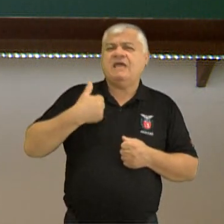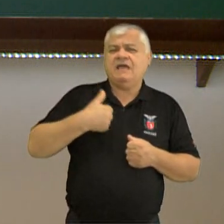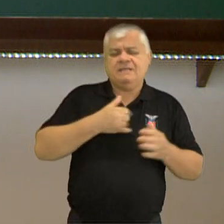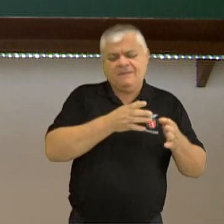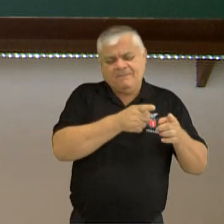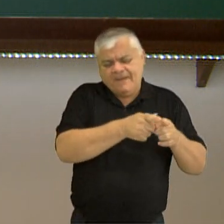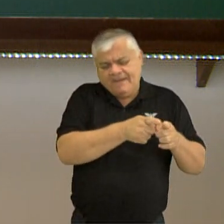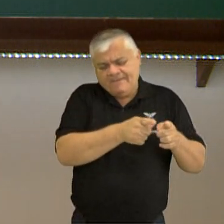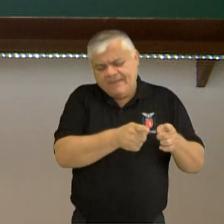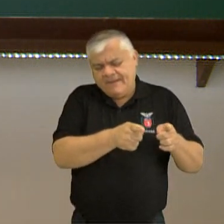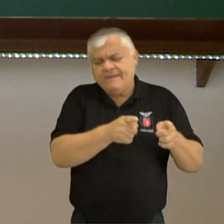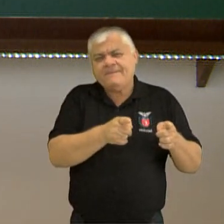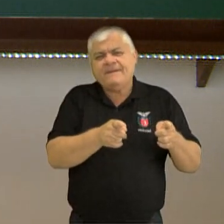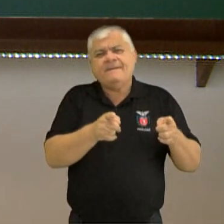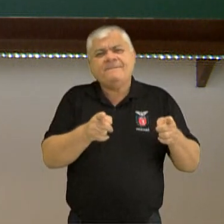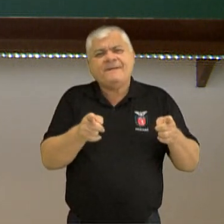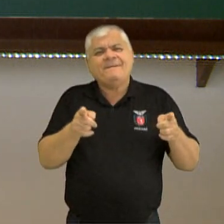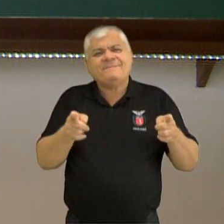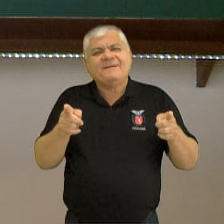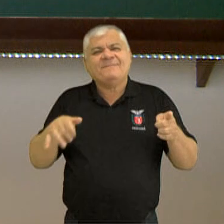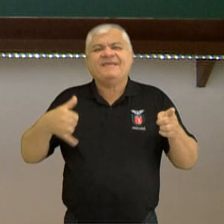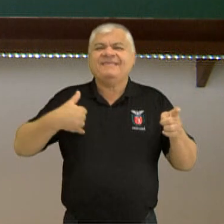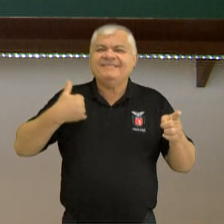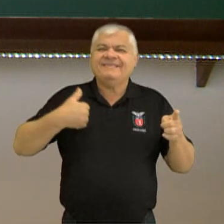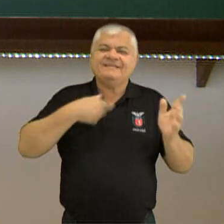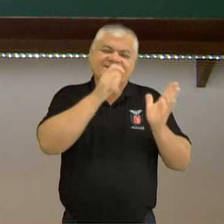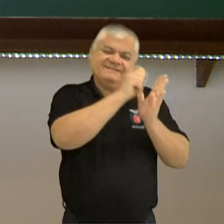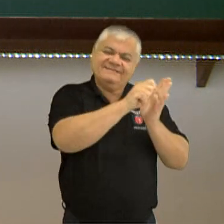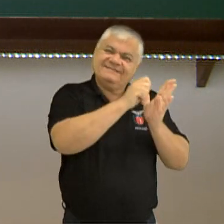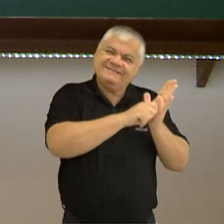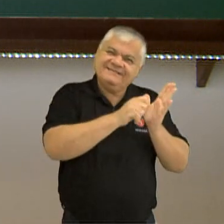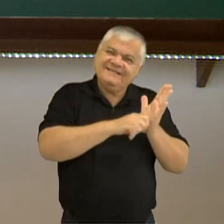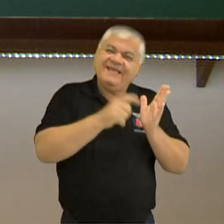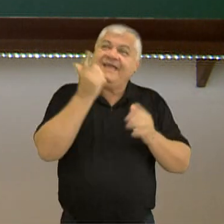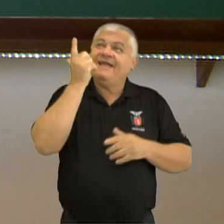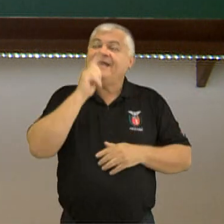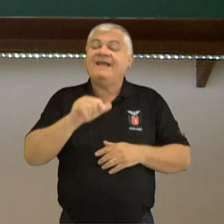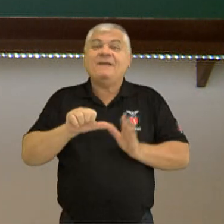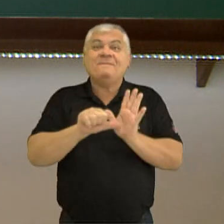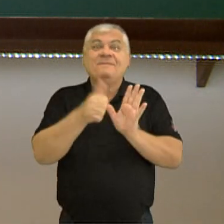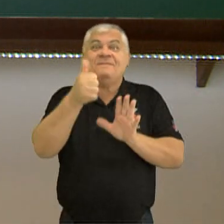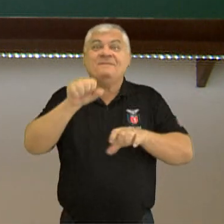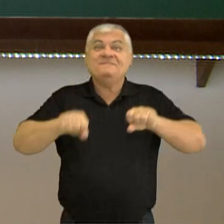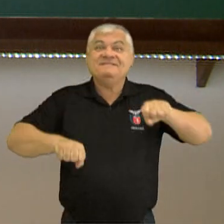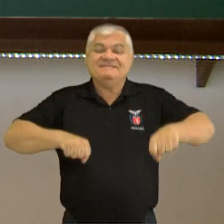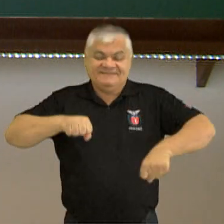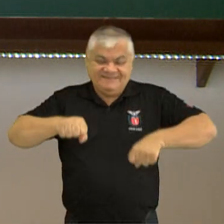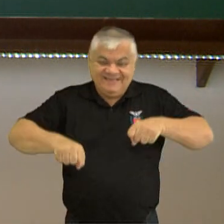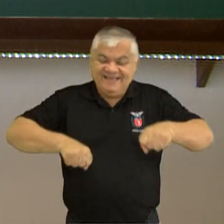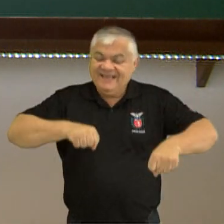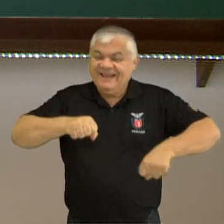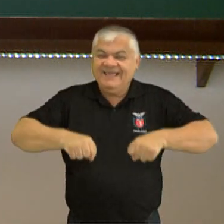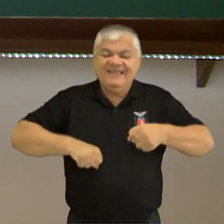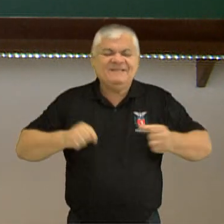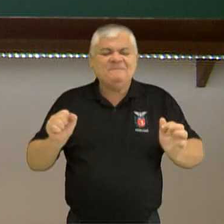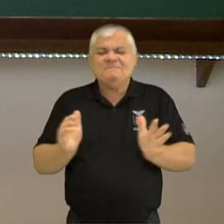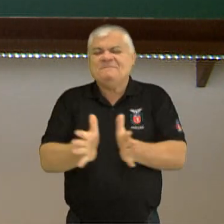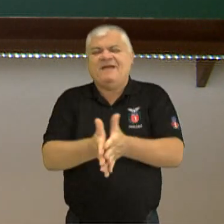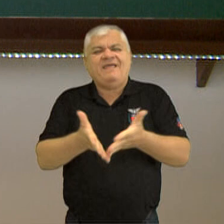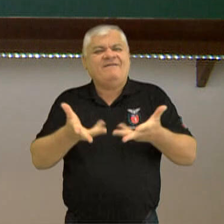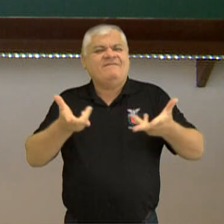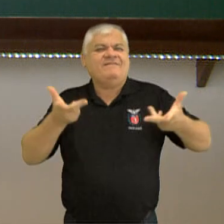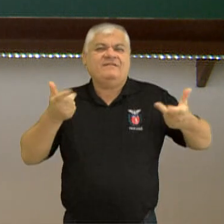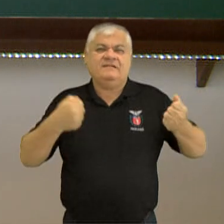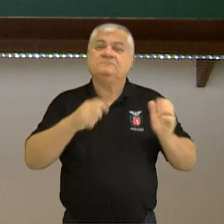eu tinha 4 anos, eu ganhei a minha primeira bicicleta, meu Deus! Então,